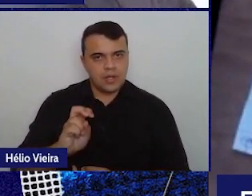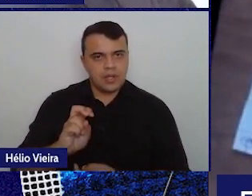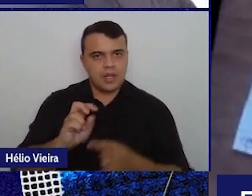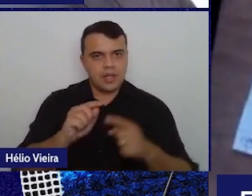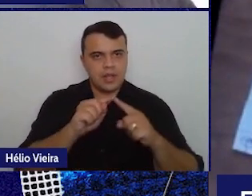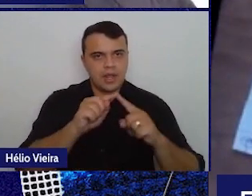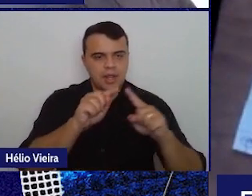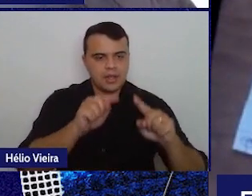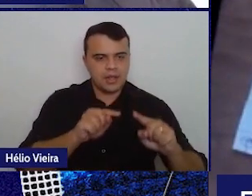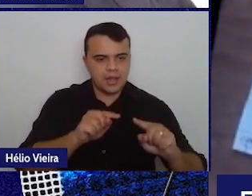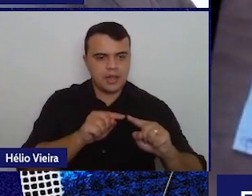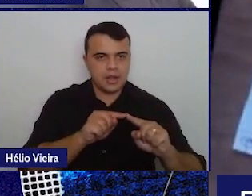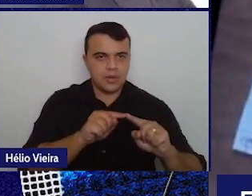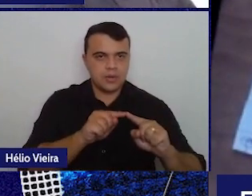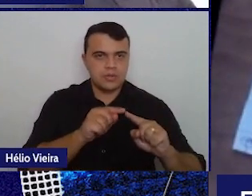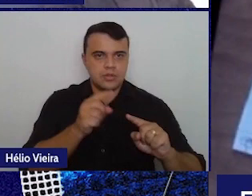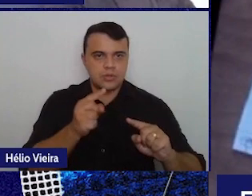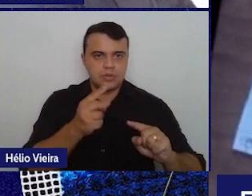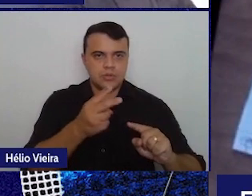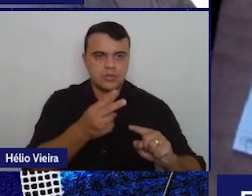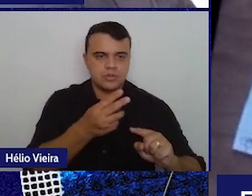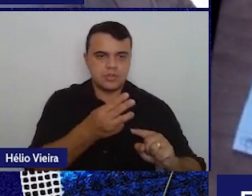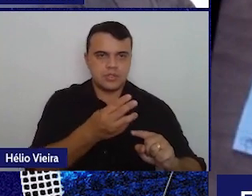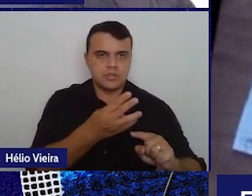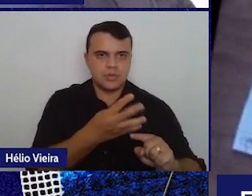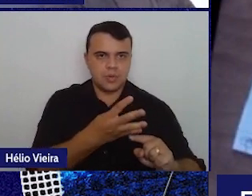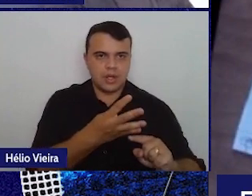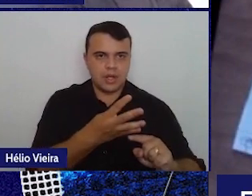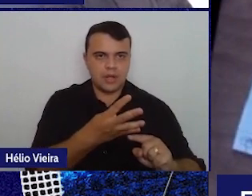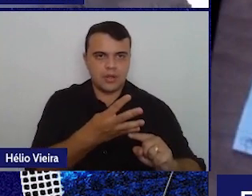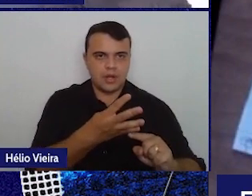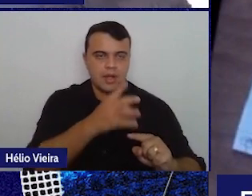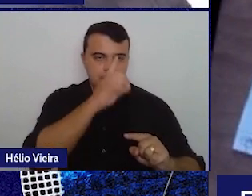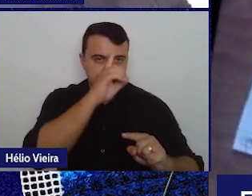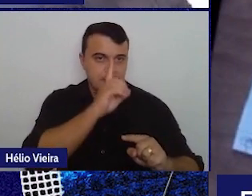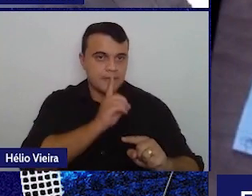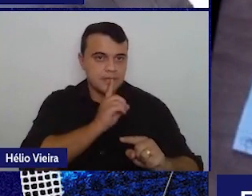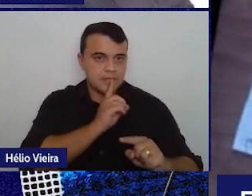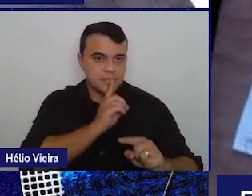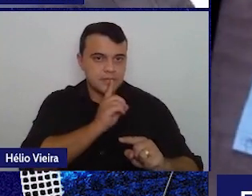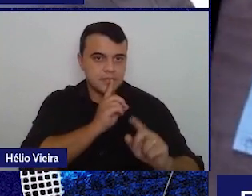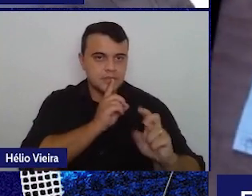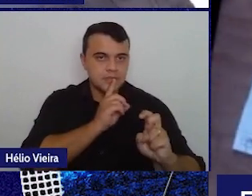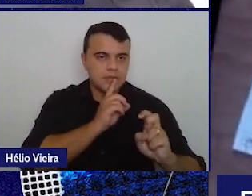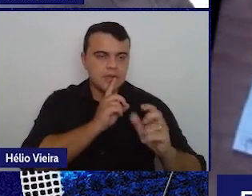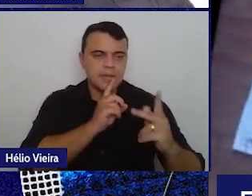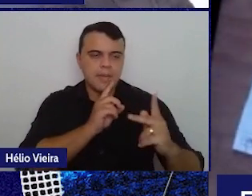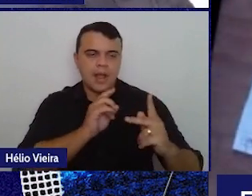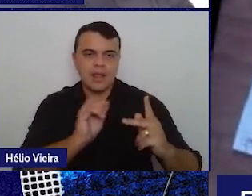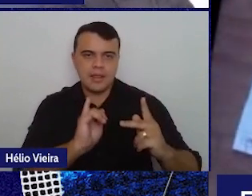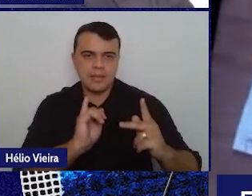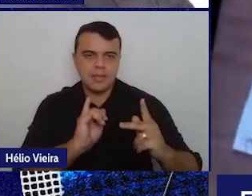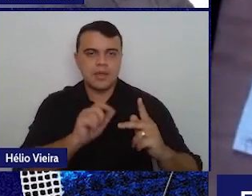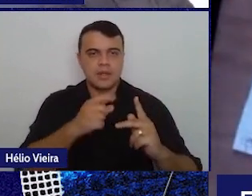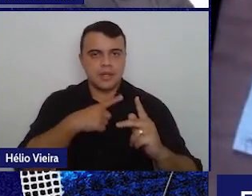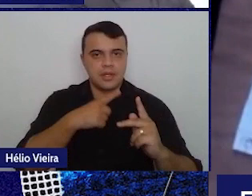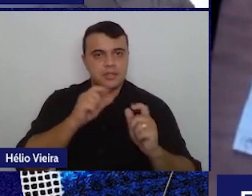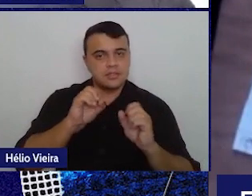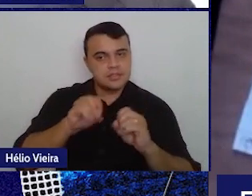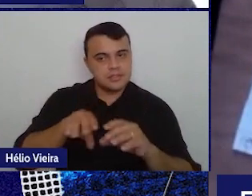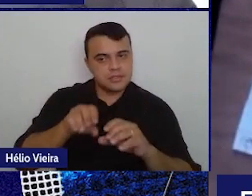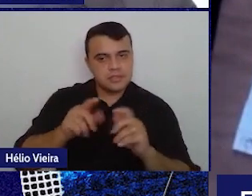retângulos. 1, 2, 3, 4 retângulos amarelos, par e ímpar, o conteúdo que a gente pode